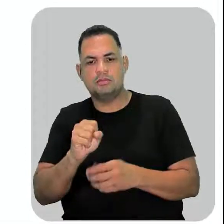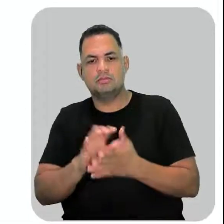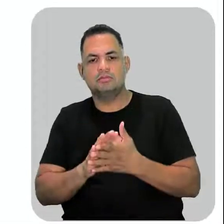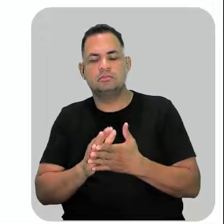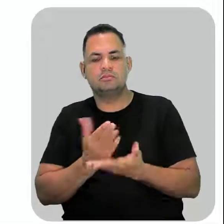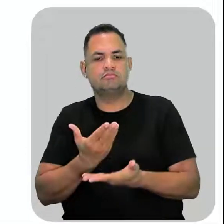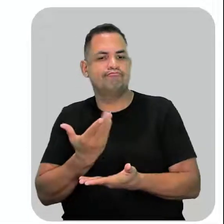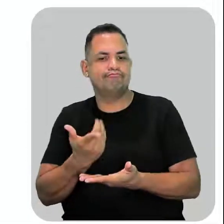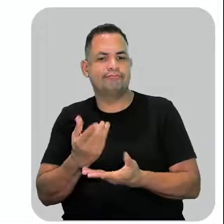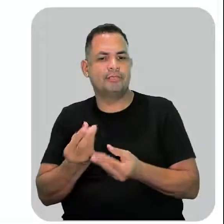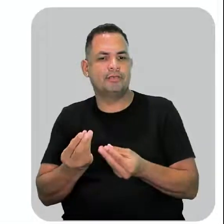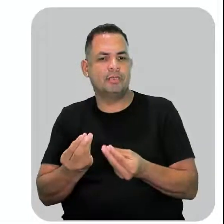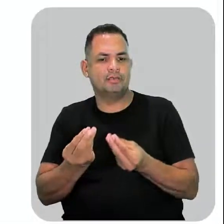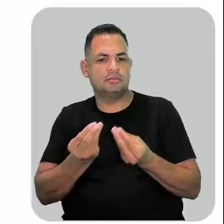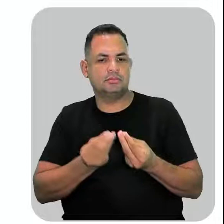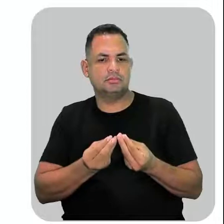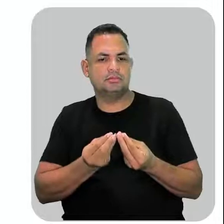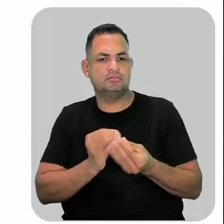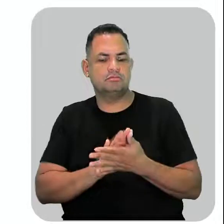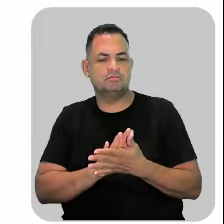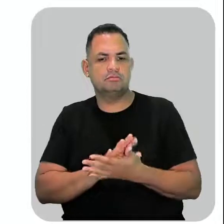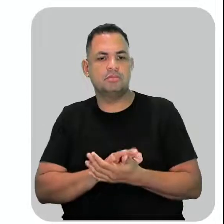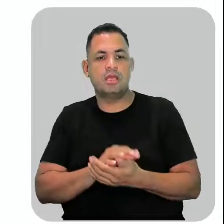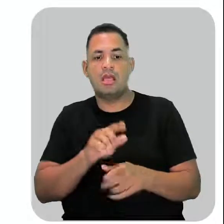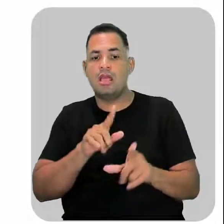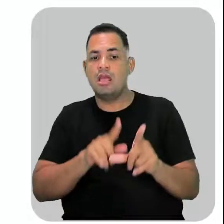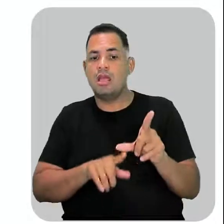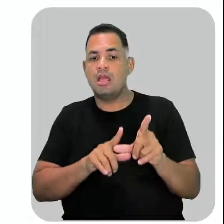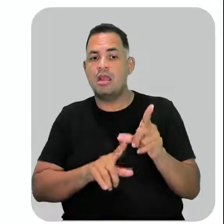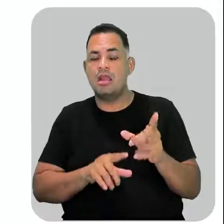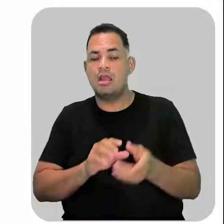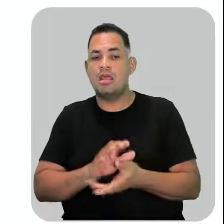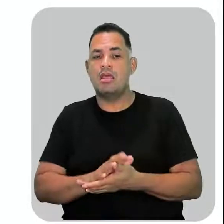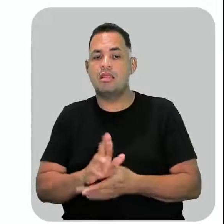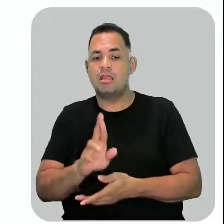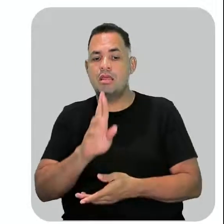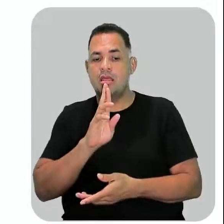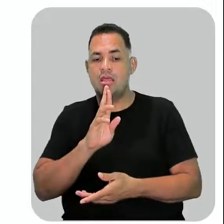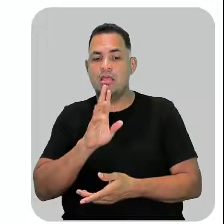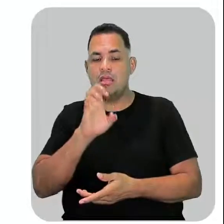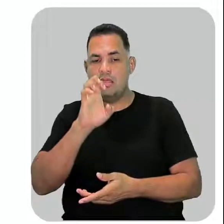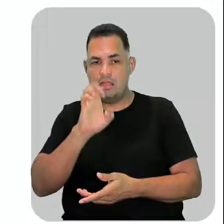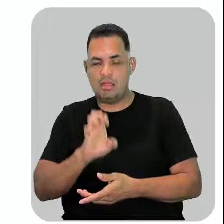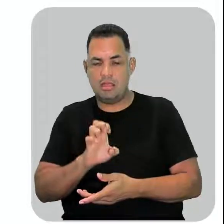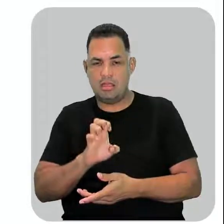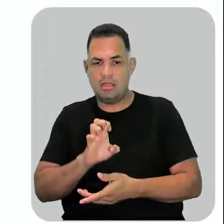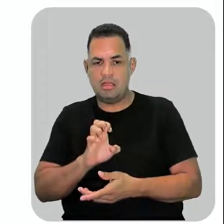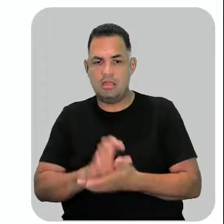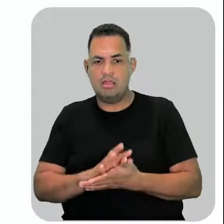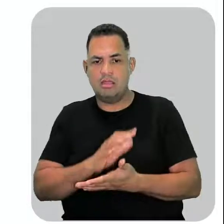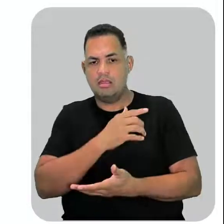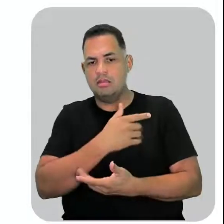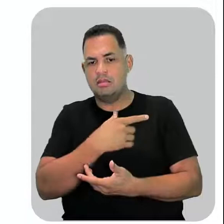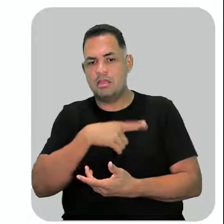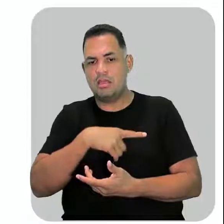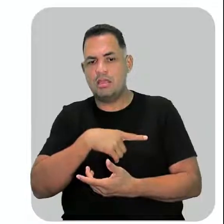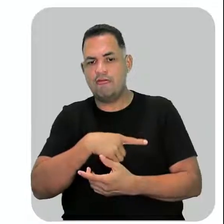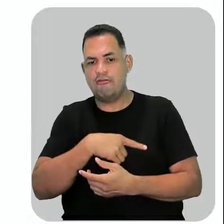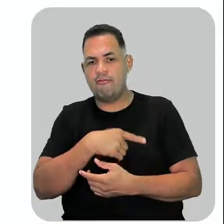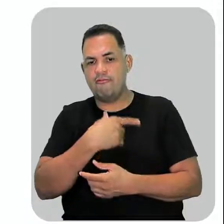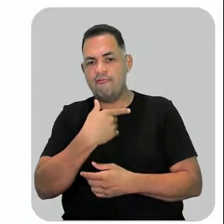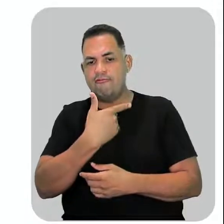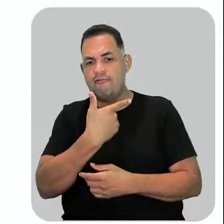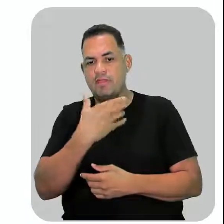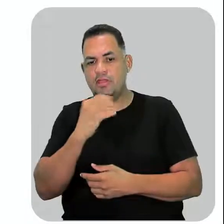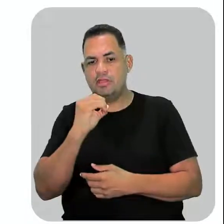nenhum hidrogênio. Então, a nossa resposta é a letra E, onde nós temos 20 átomos de carbono